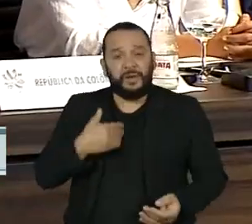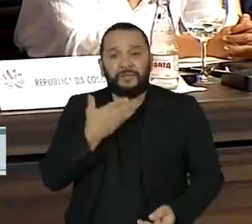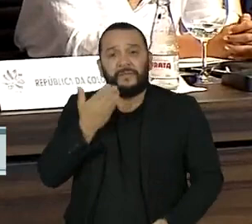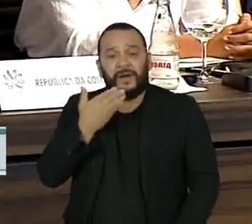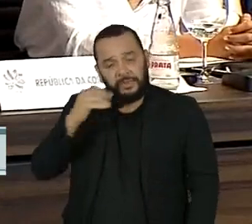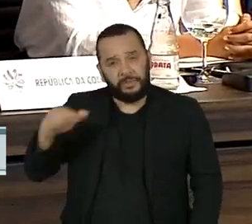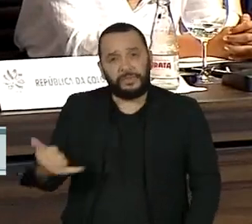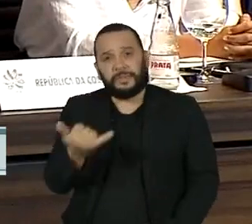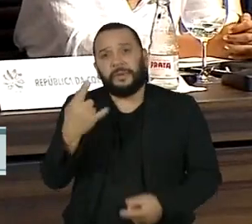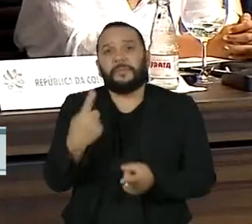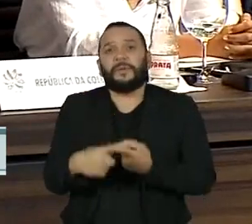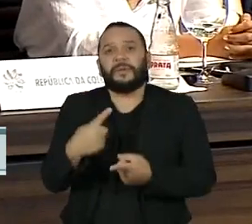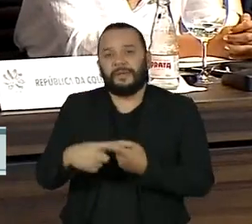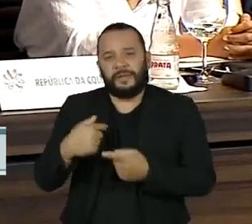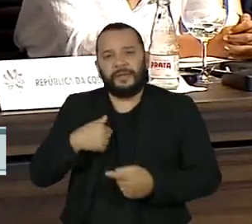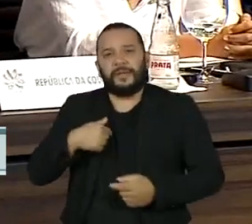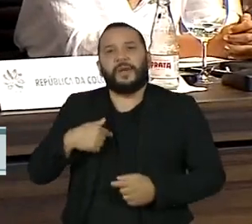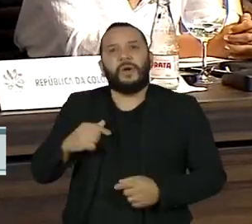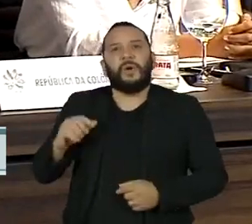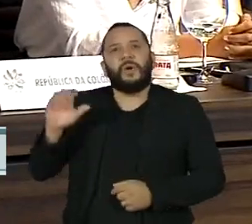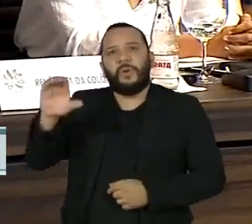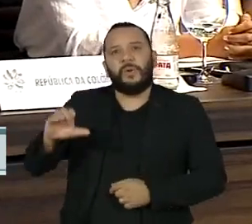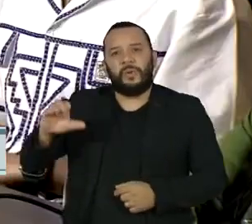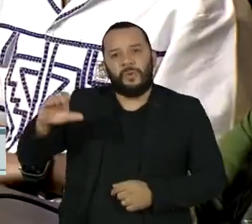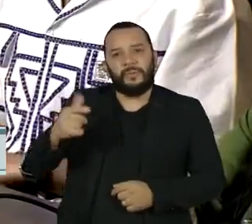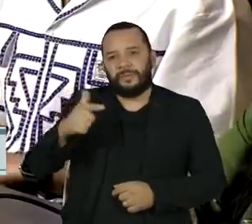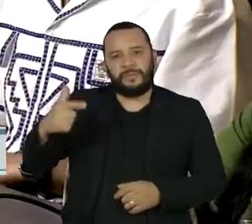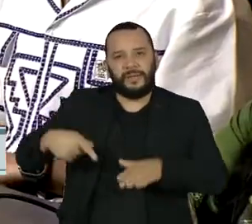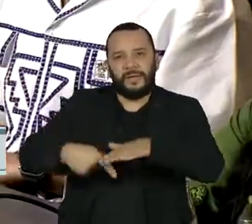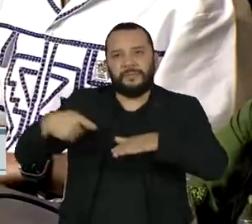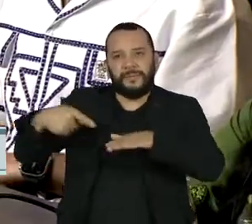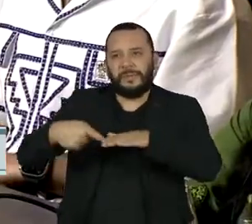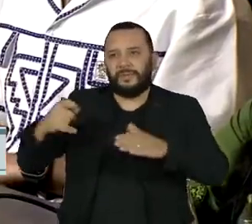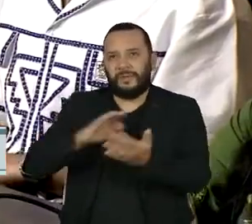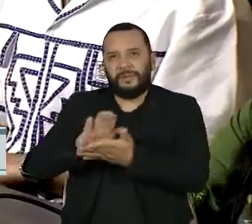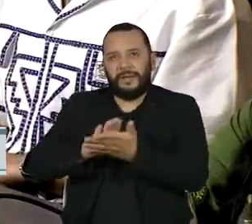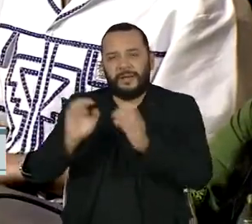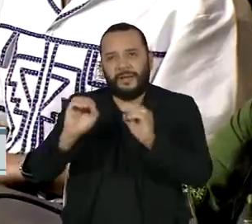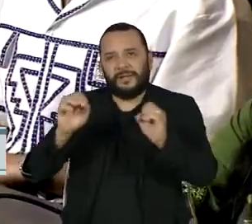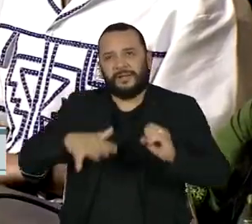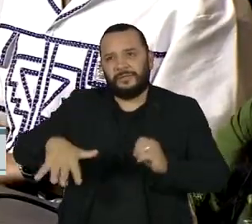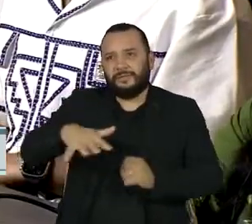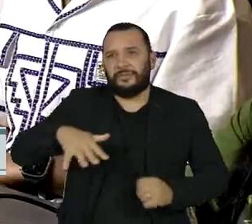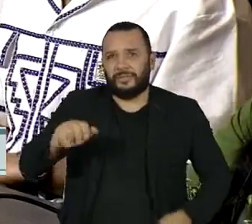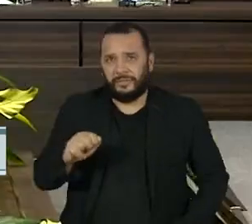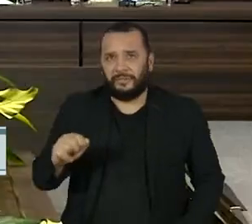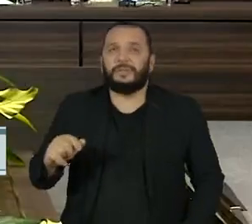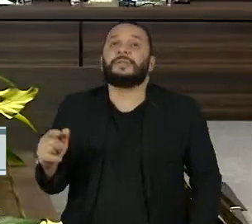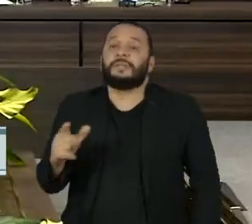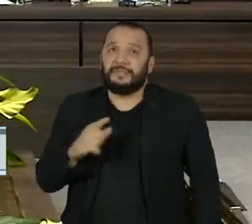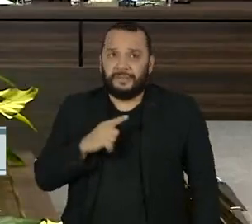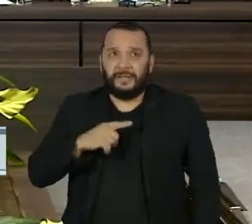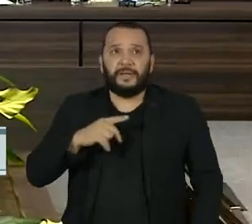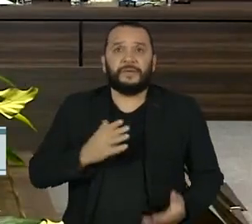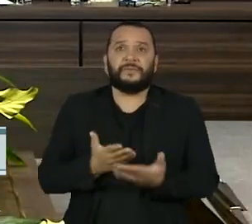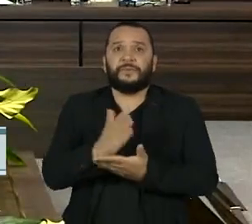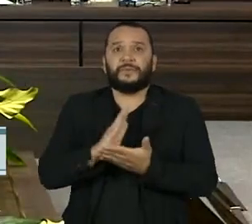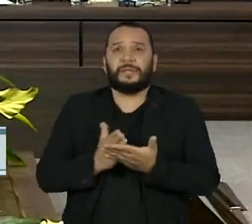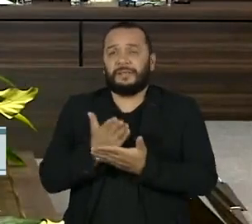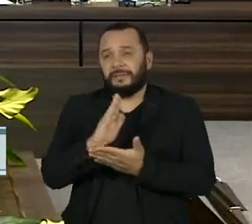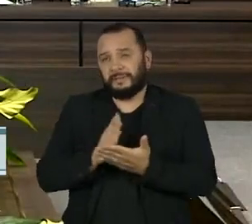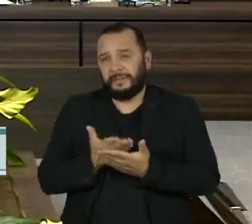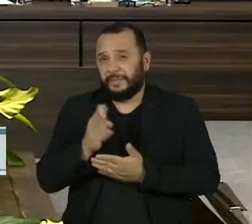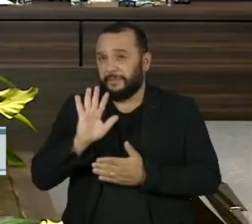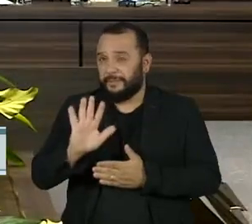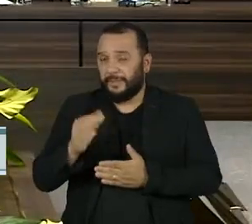que a Colômbia praticamente não tem mais reservas de petróleo na região apesar das frustrações e da realidade se impor ao Mundo Ideal a